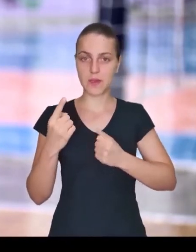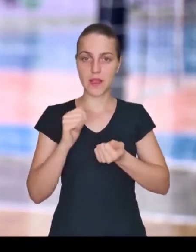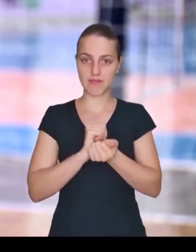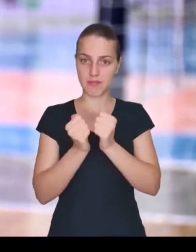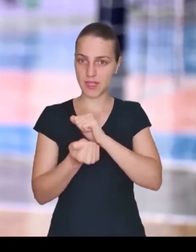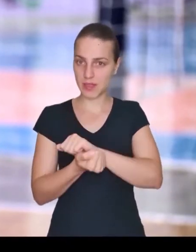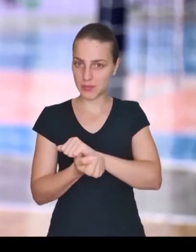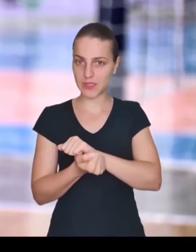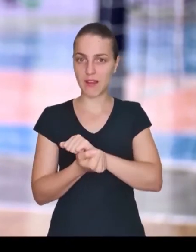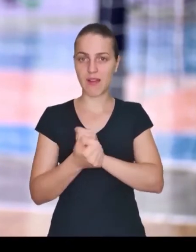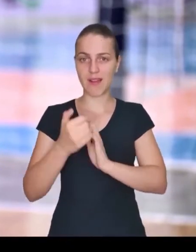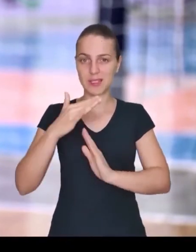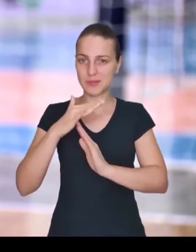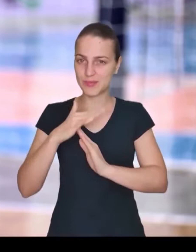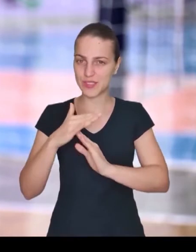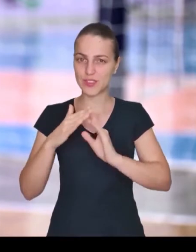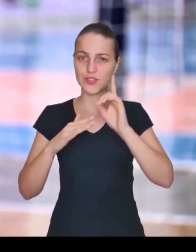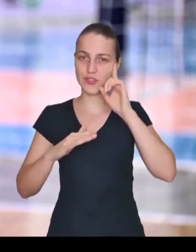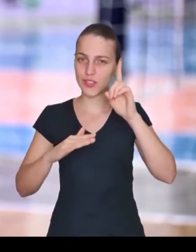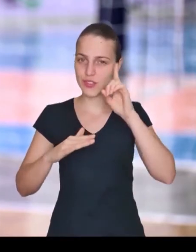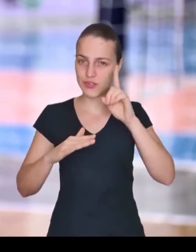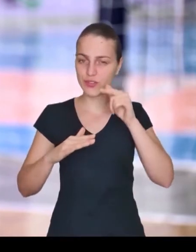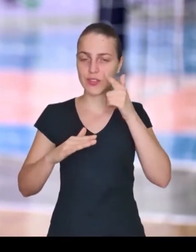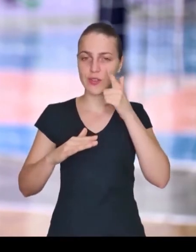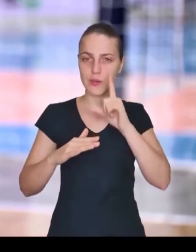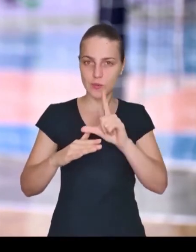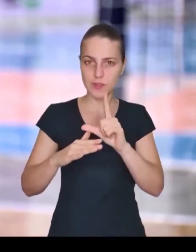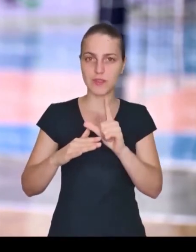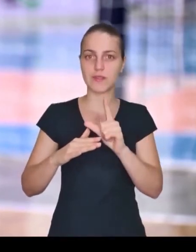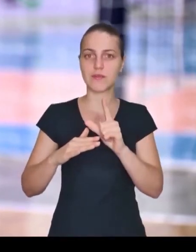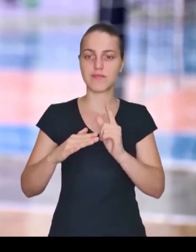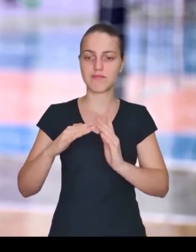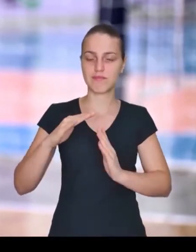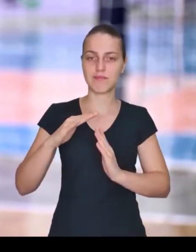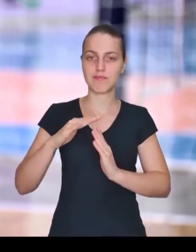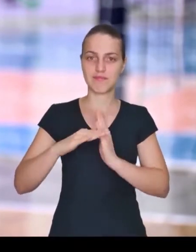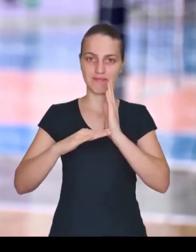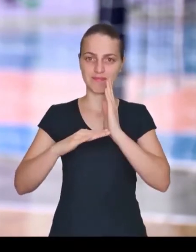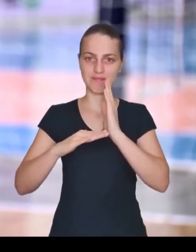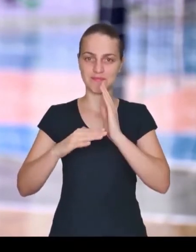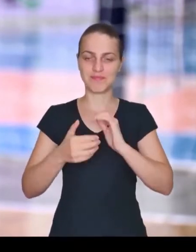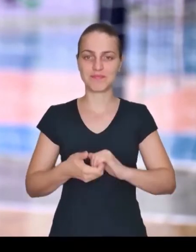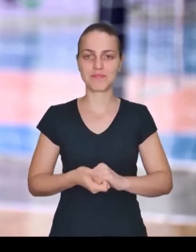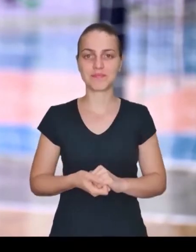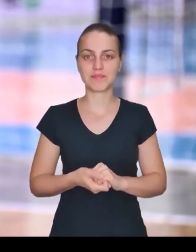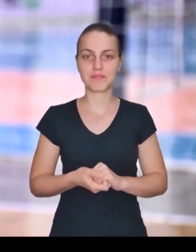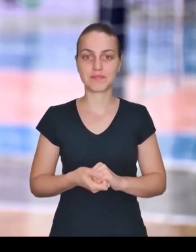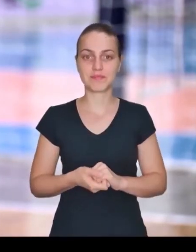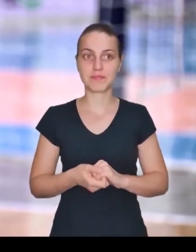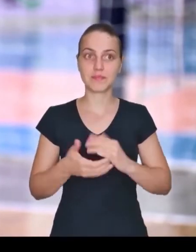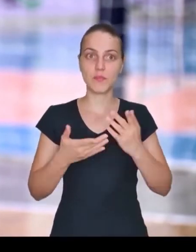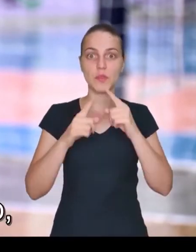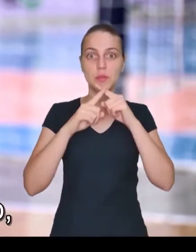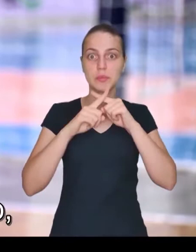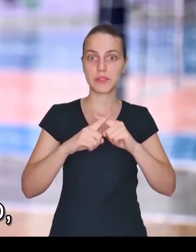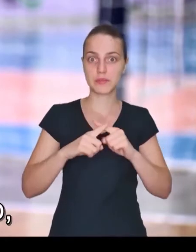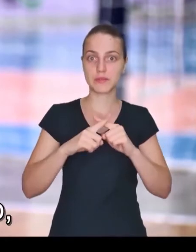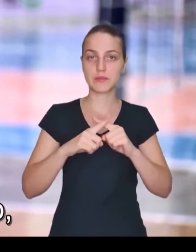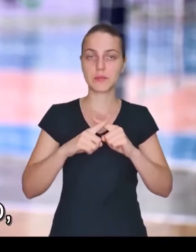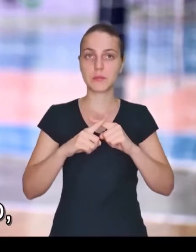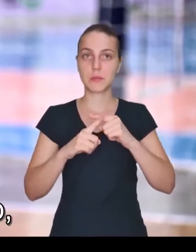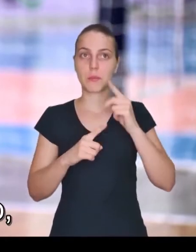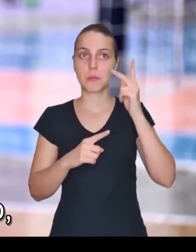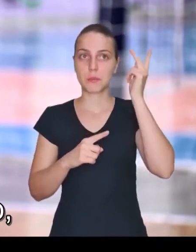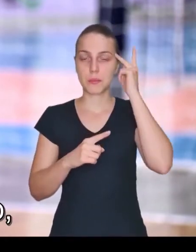dia. Posteriormente foram os grandes títulos que eu conquistei. Primeiramente o Campeonato Paulista, depois eu